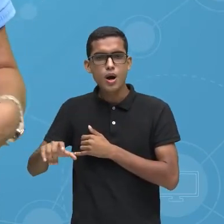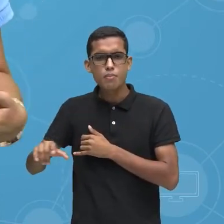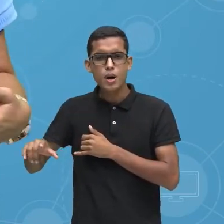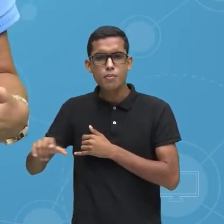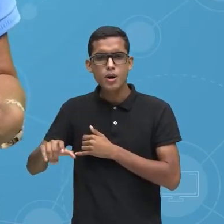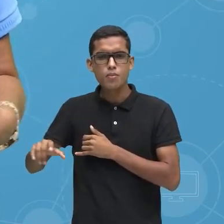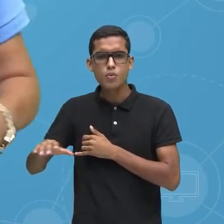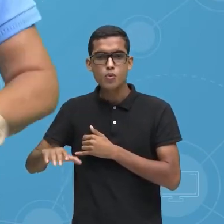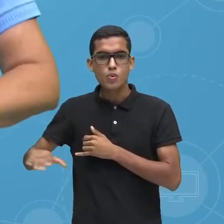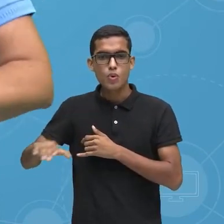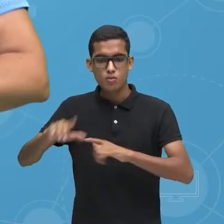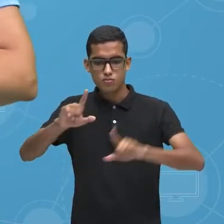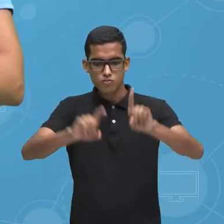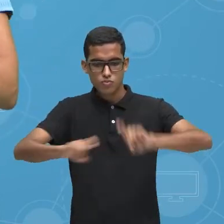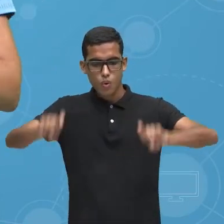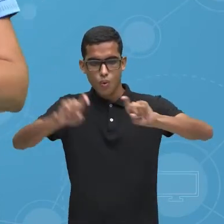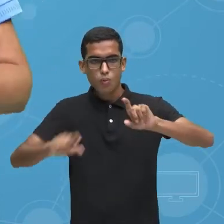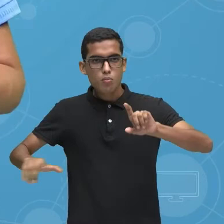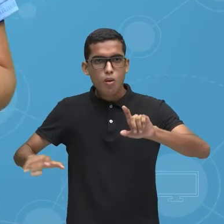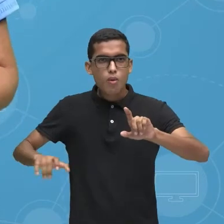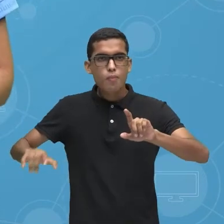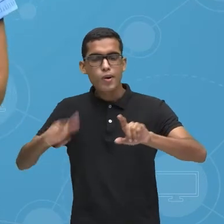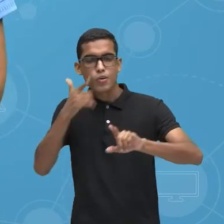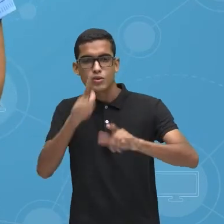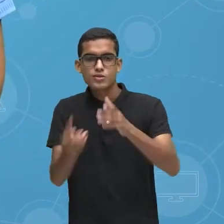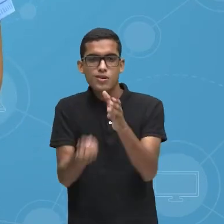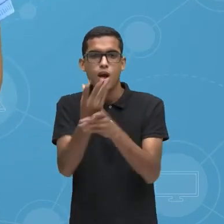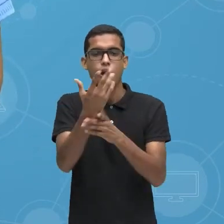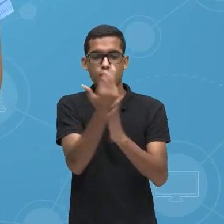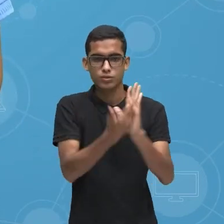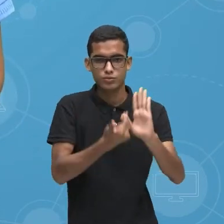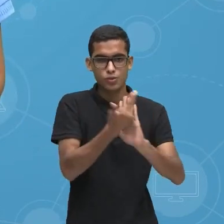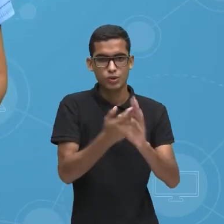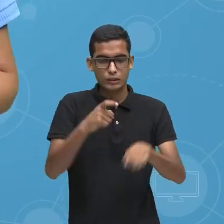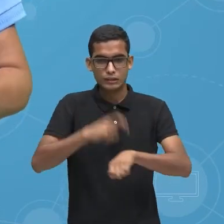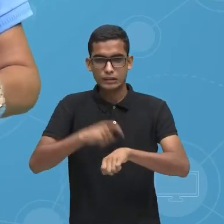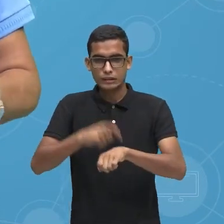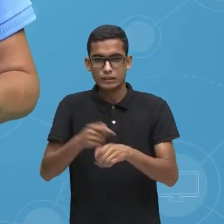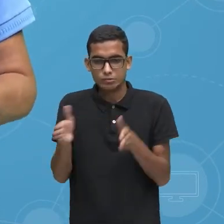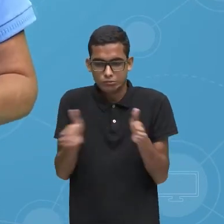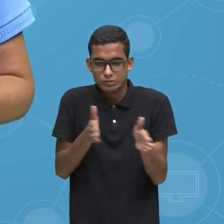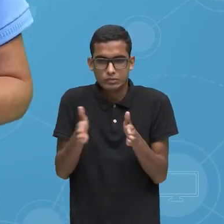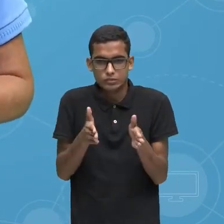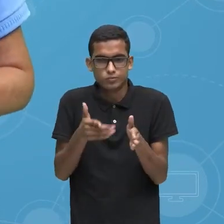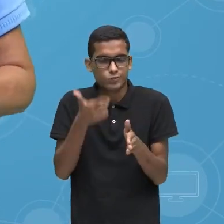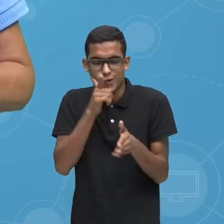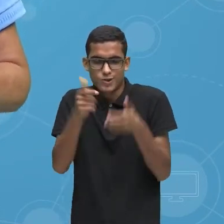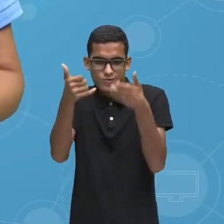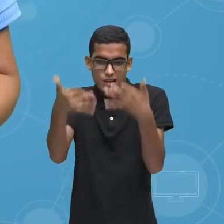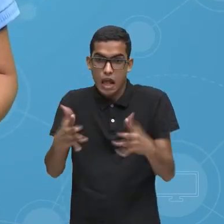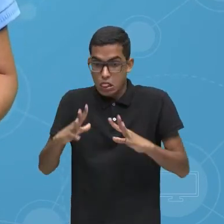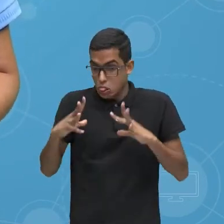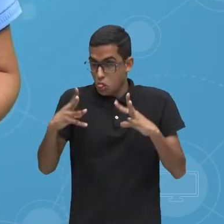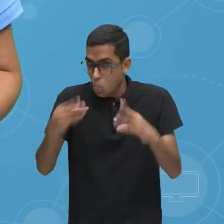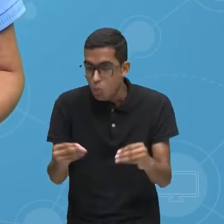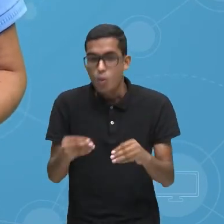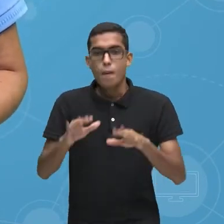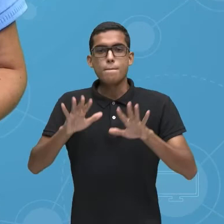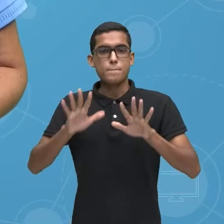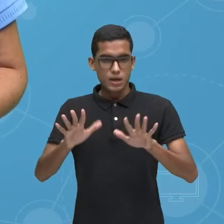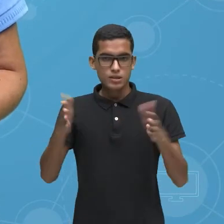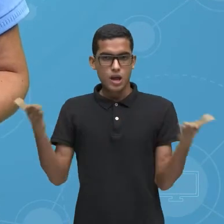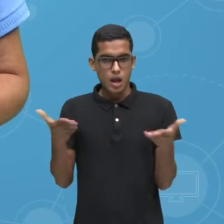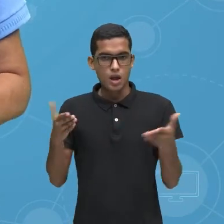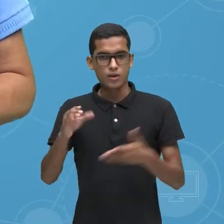essas técnicas de pintura, existem muitas outras, infelizmente nosso tempo é muito curto, não deu para falar muito. E agora vamos à